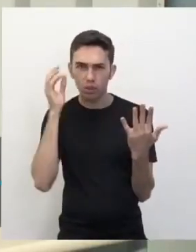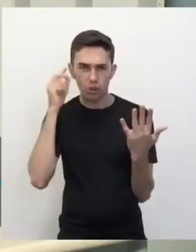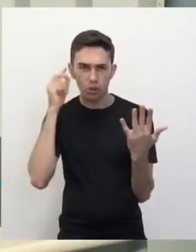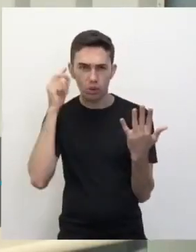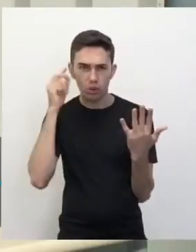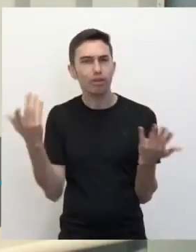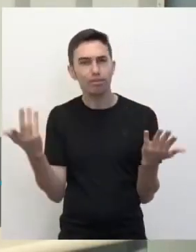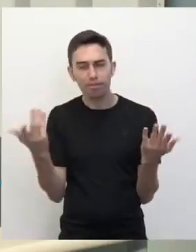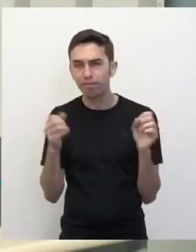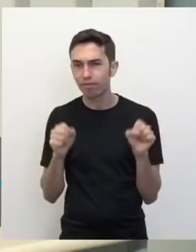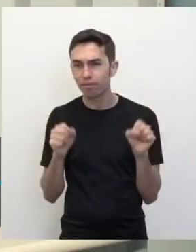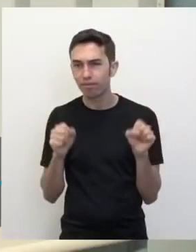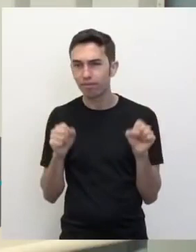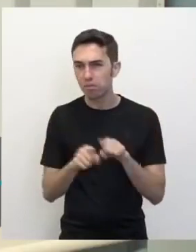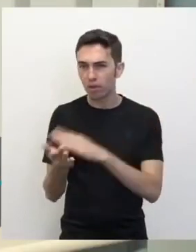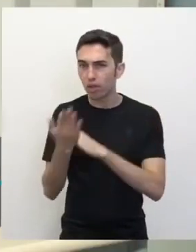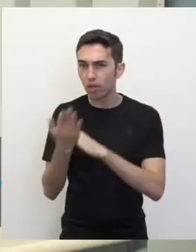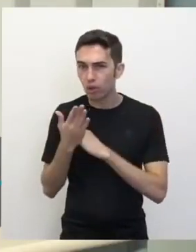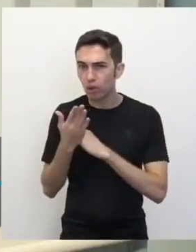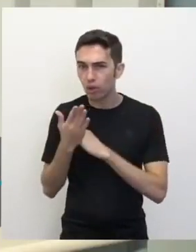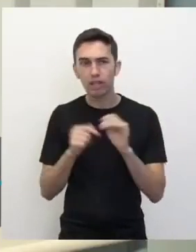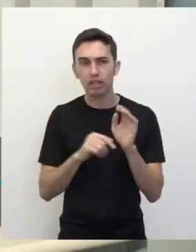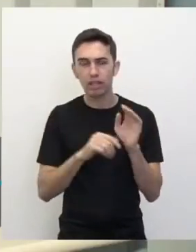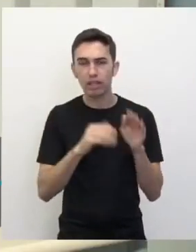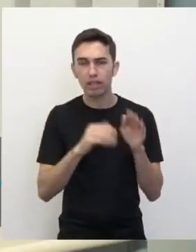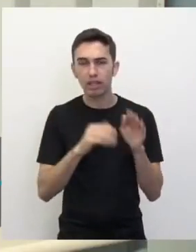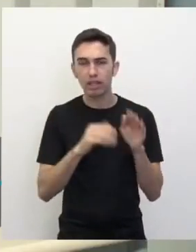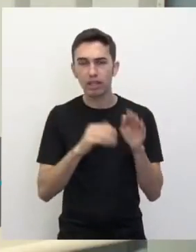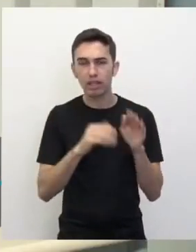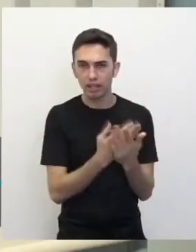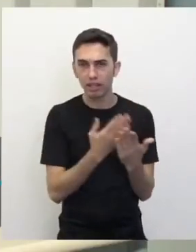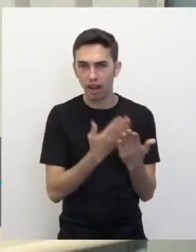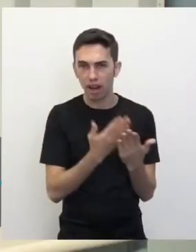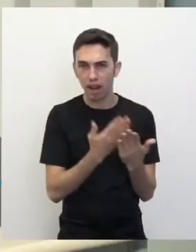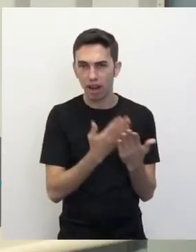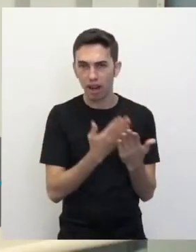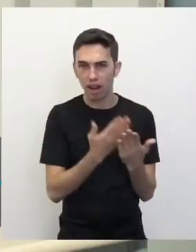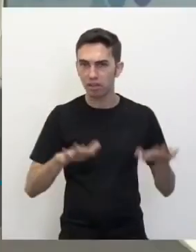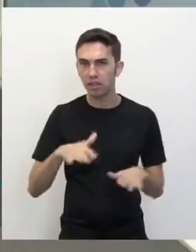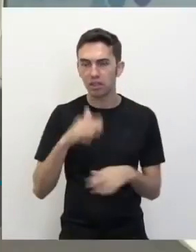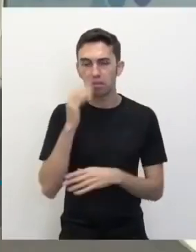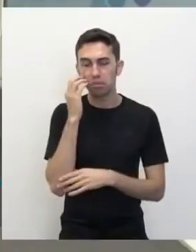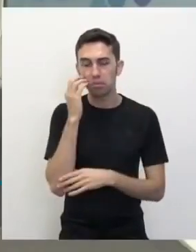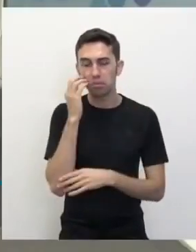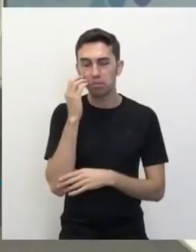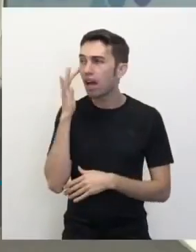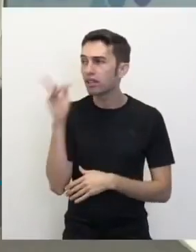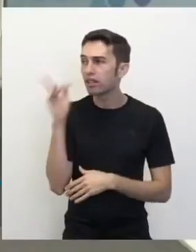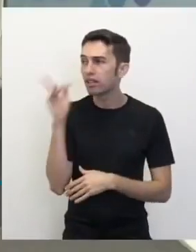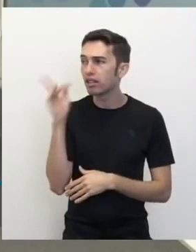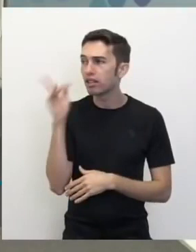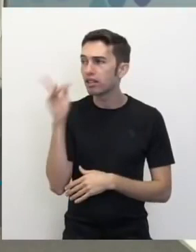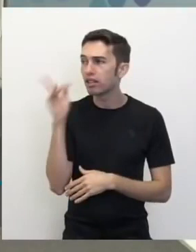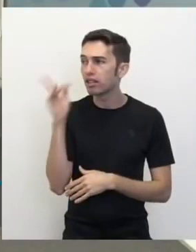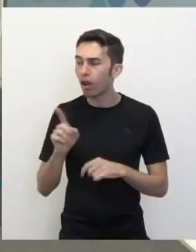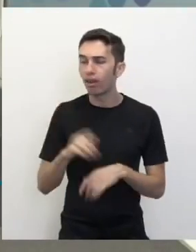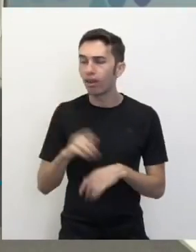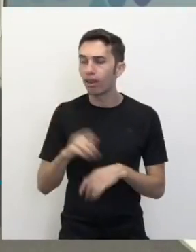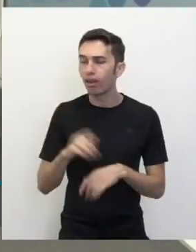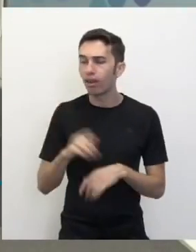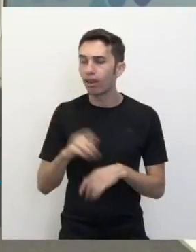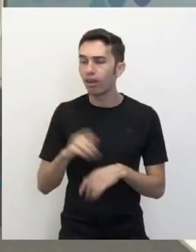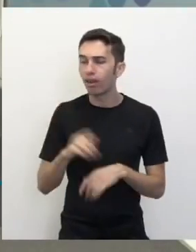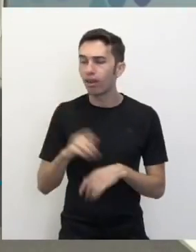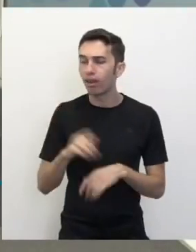então ajuda bastante em sala de aula às vezes. O que você acha, professor? Ajuda? Ajuda bastante, e que nem a professora Ana